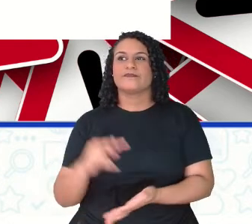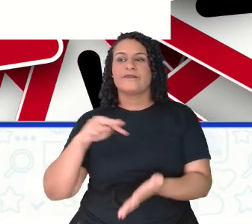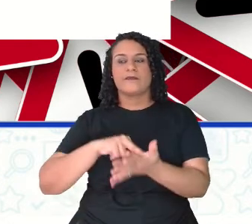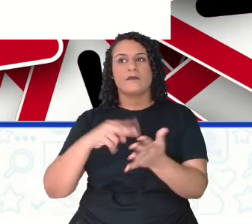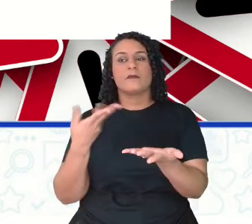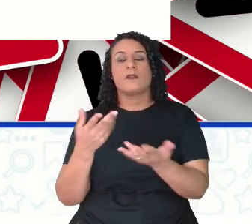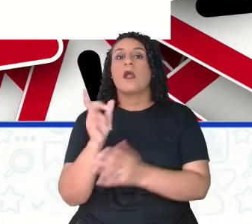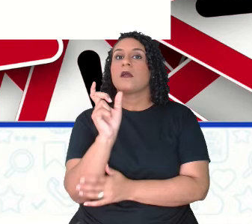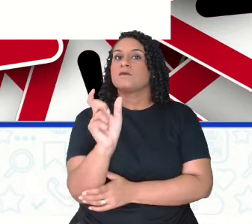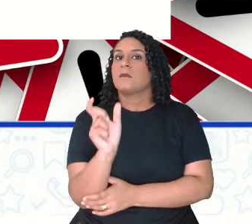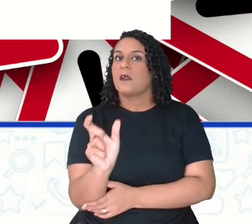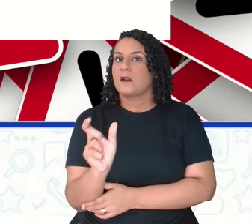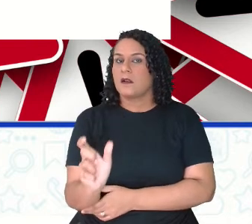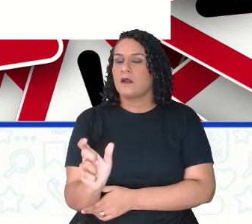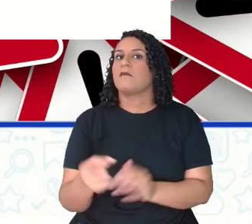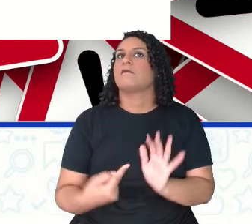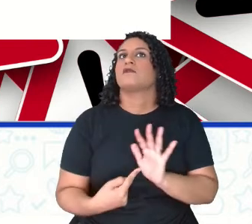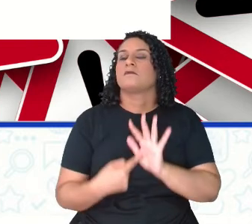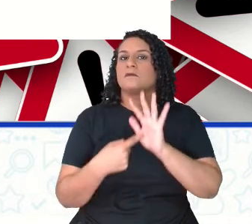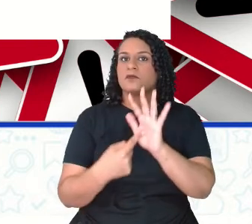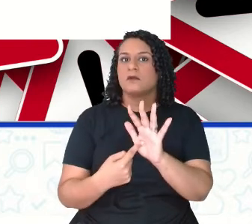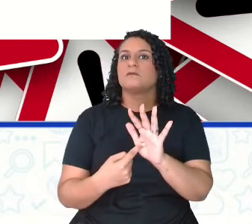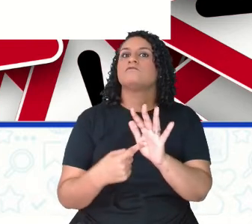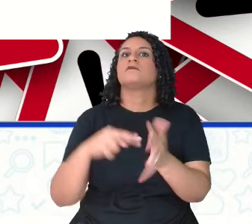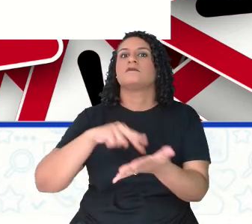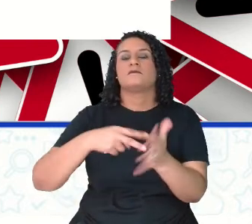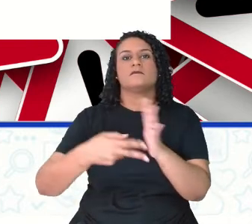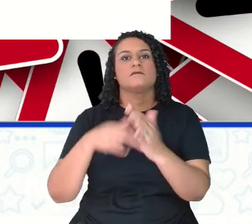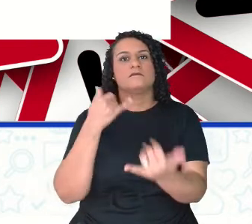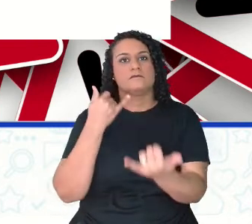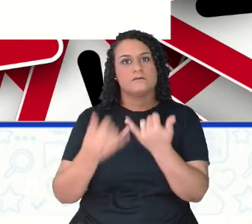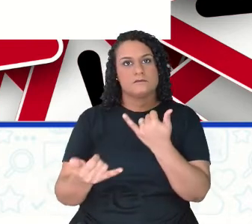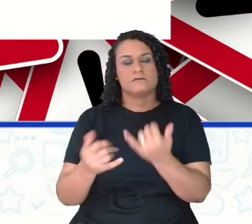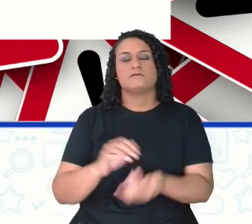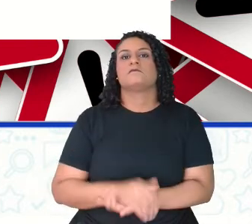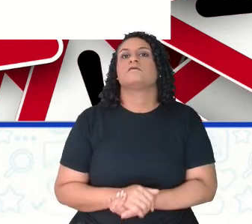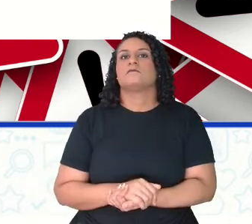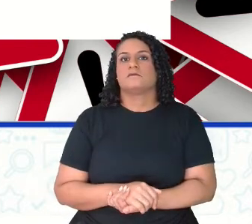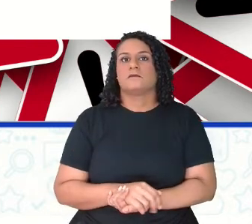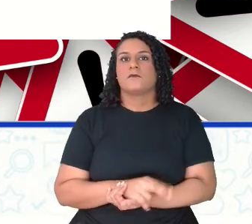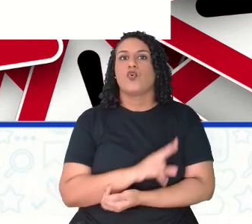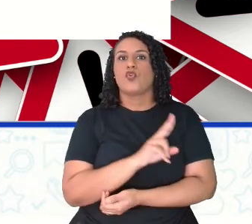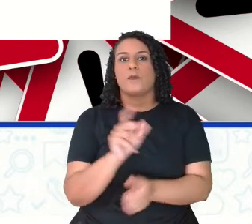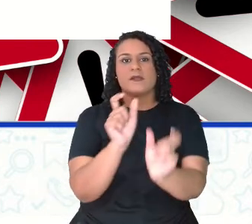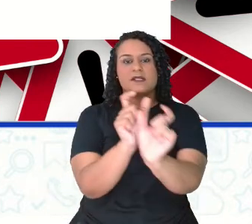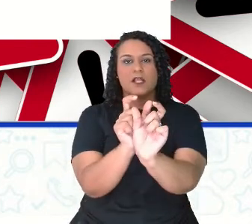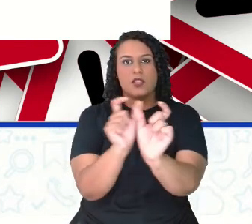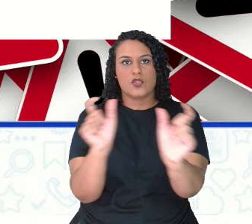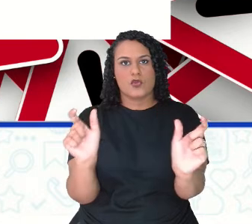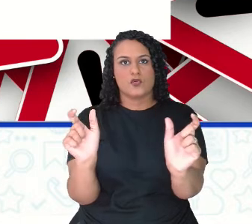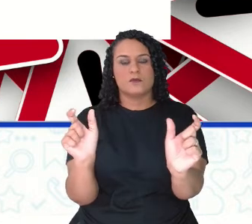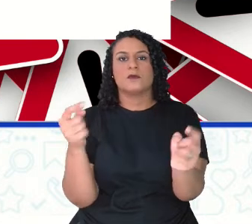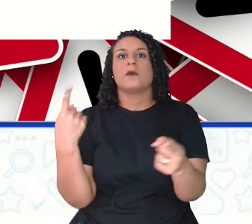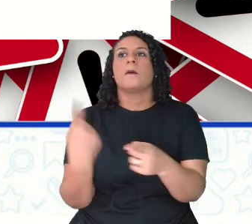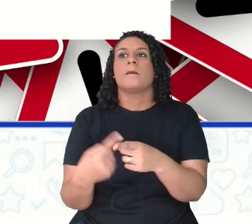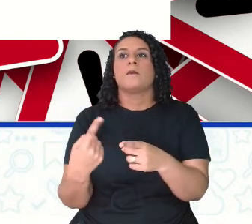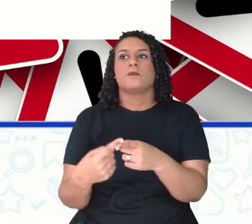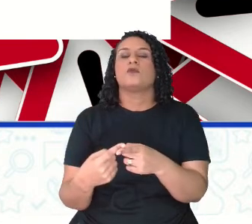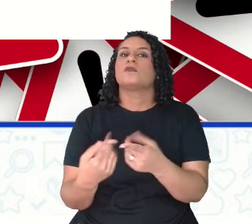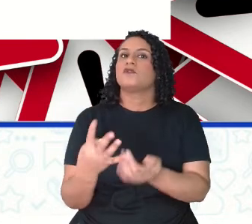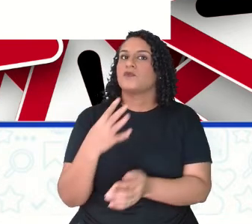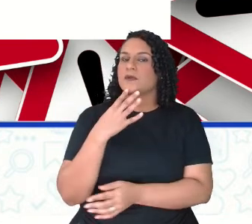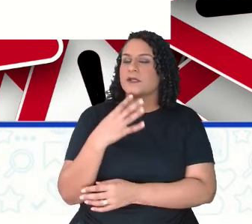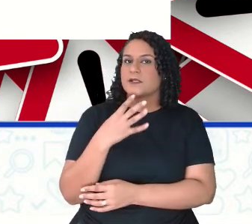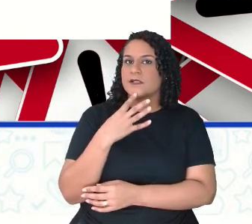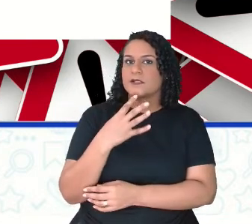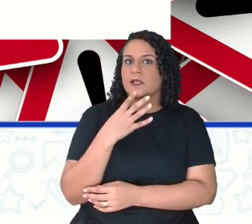as palavras que apresentam significados parecidos são chamadas de sinônimas, porque nós vamos conhecer, revisar, já